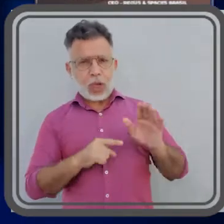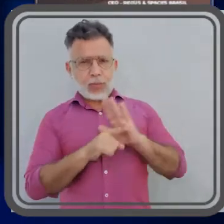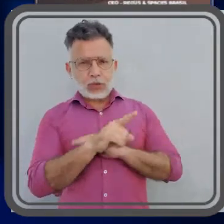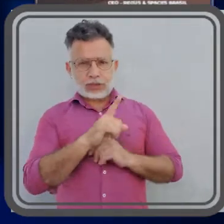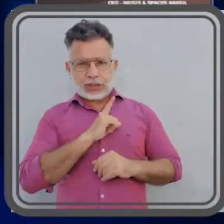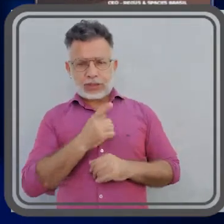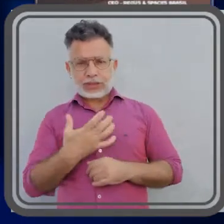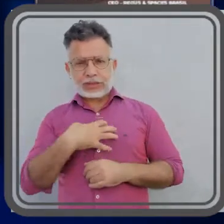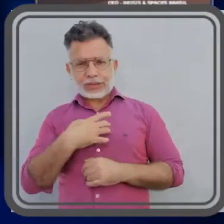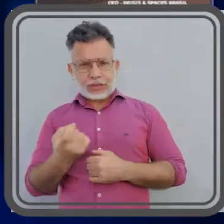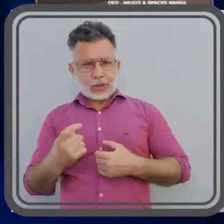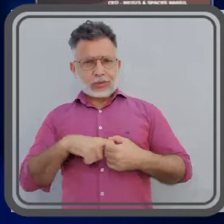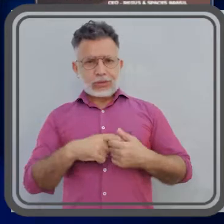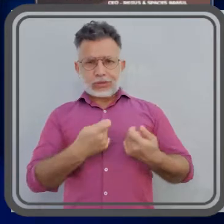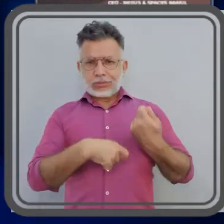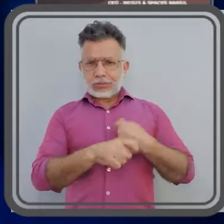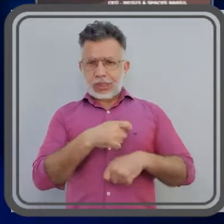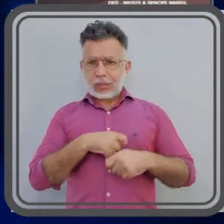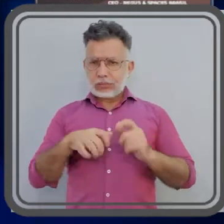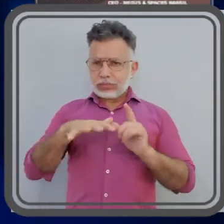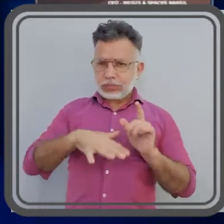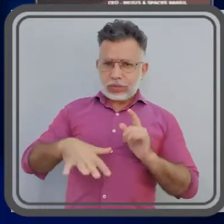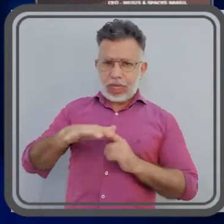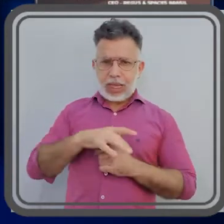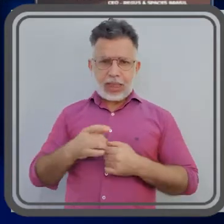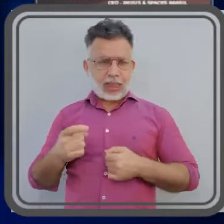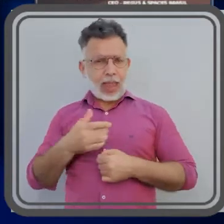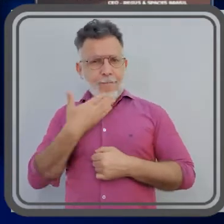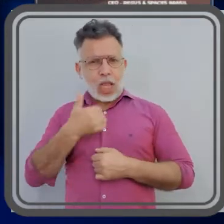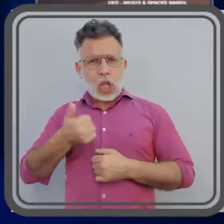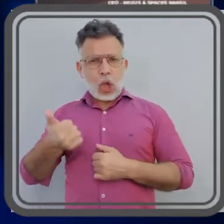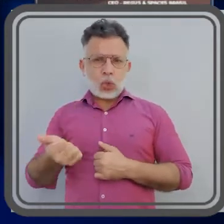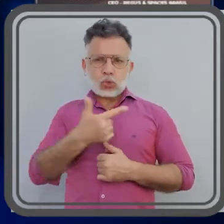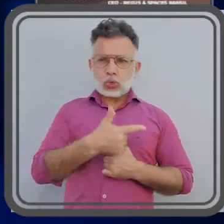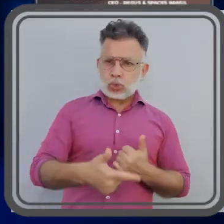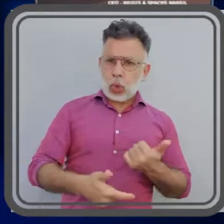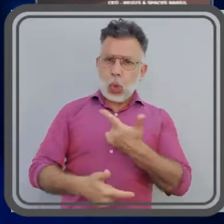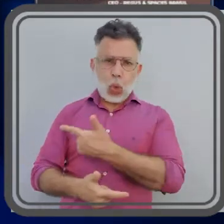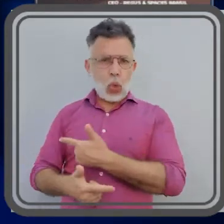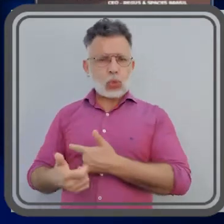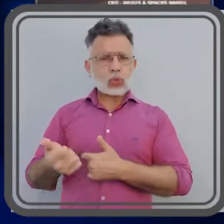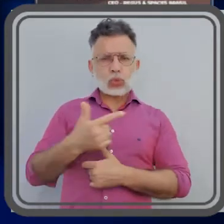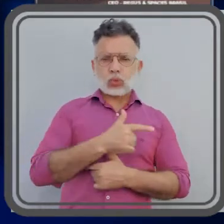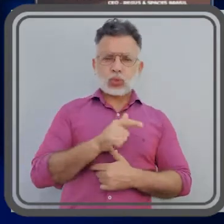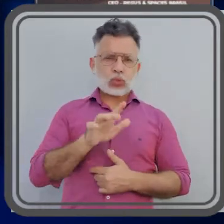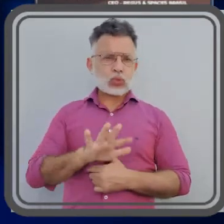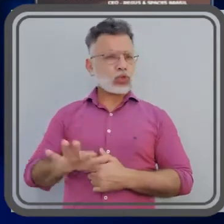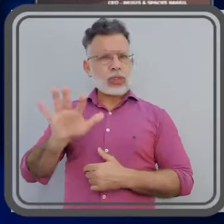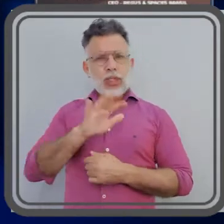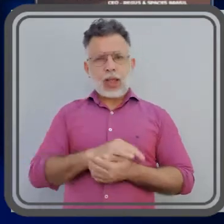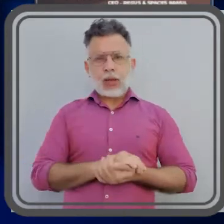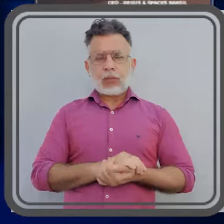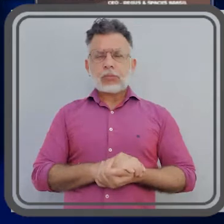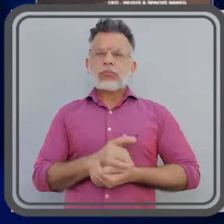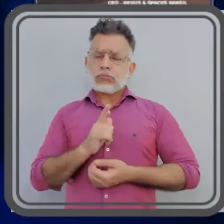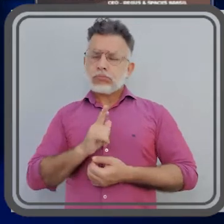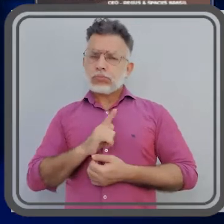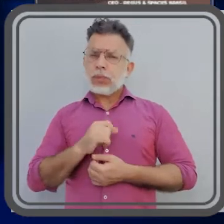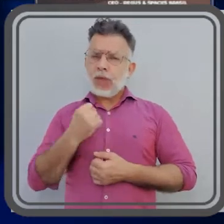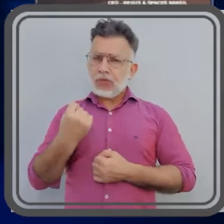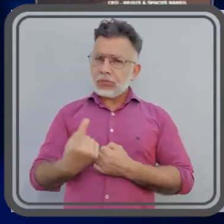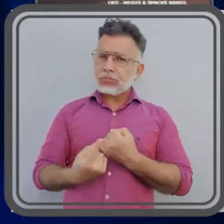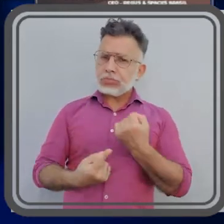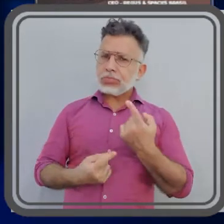está retomando antes, algum setor do mercado que está melhor que o outro, assim, na análise de vocês em geral? Teve alguns setores que